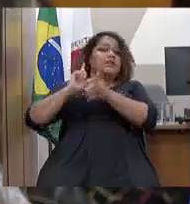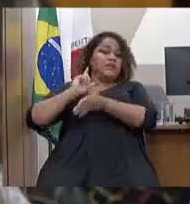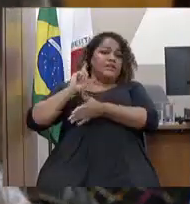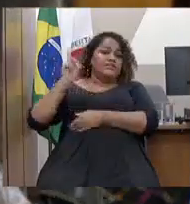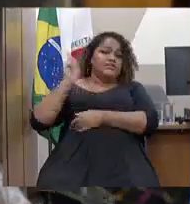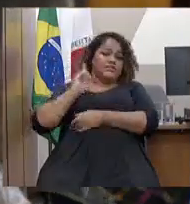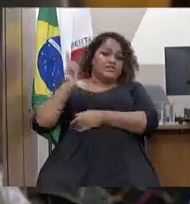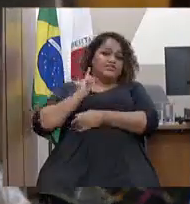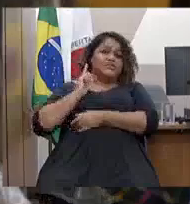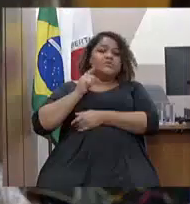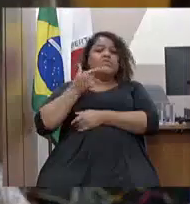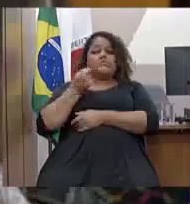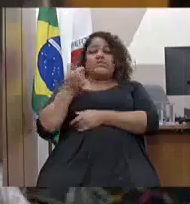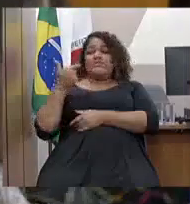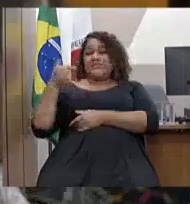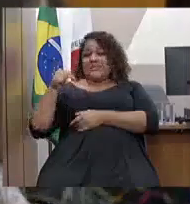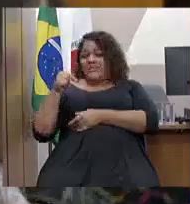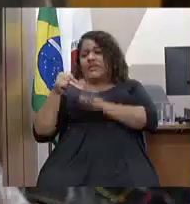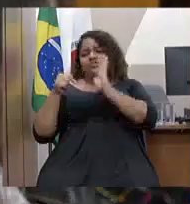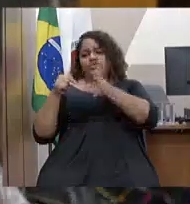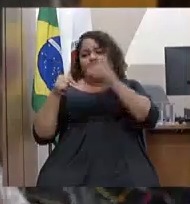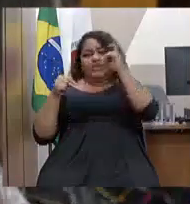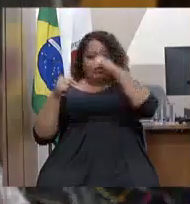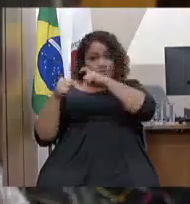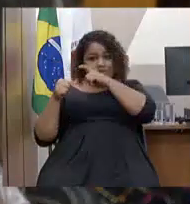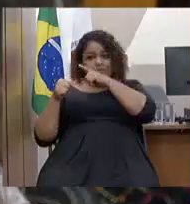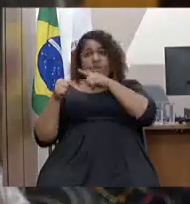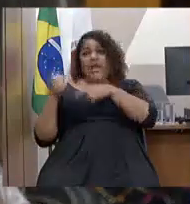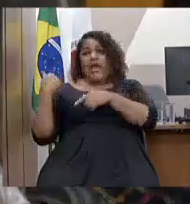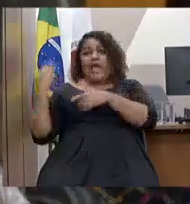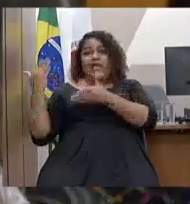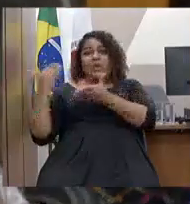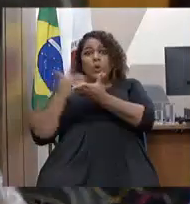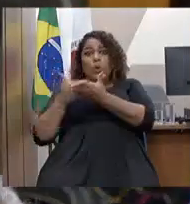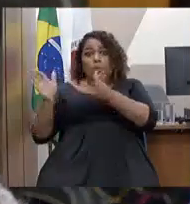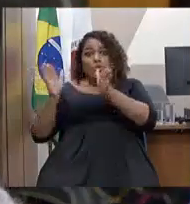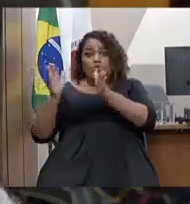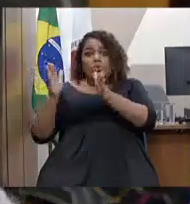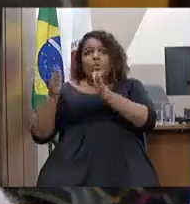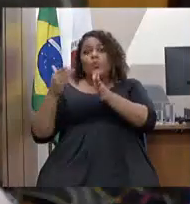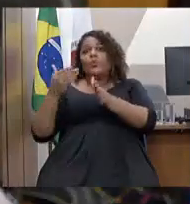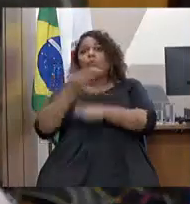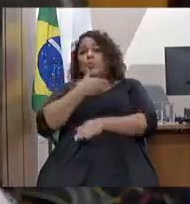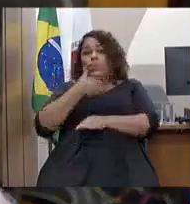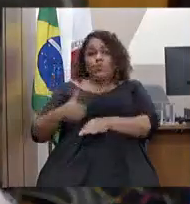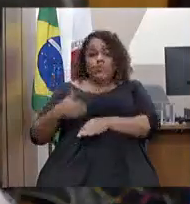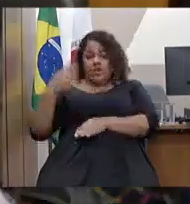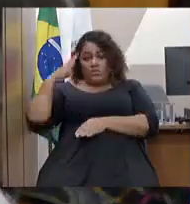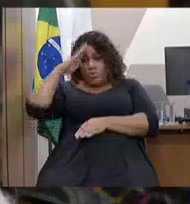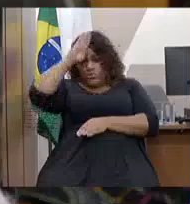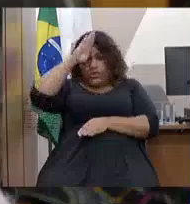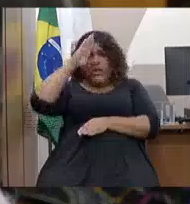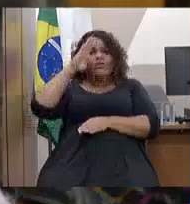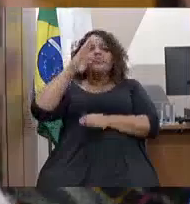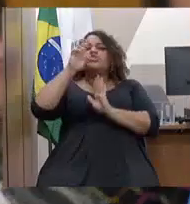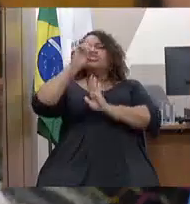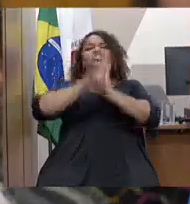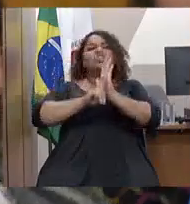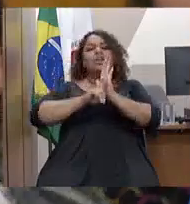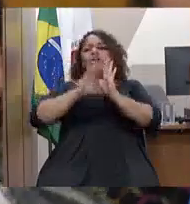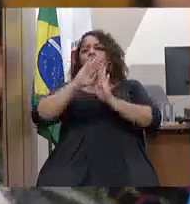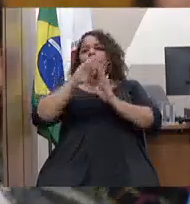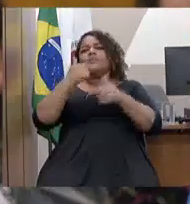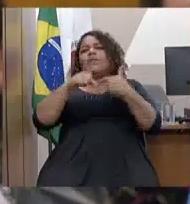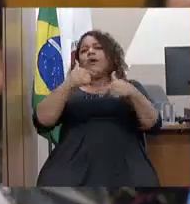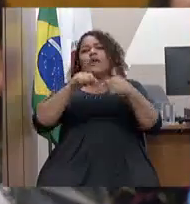a levinha indecadência mas depois que entrou esse governo acabou infelizmente todos os direitos do trabalhador para